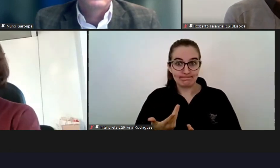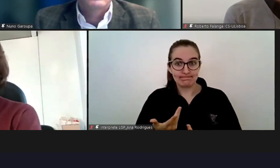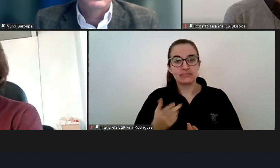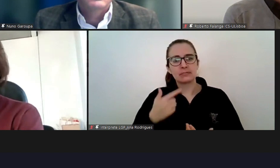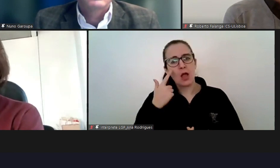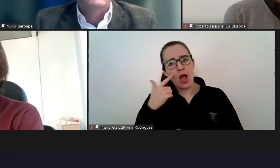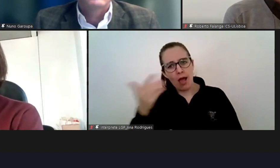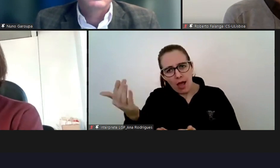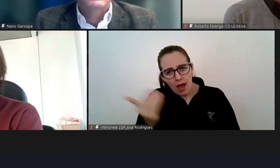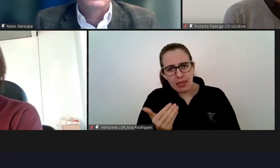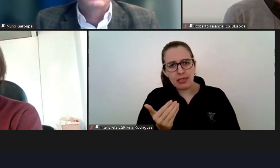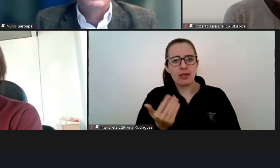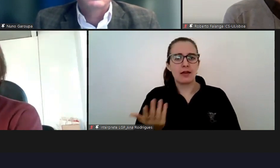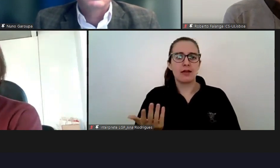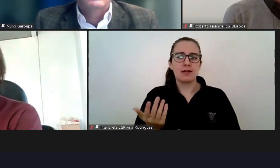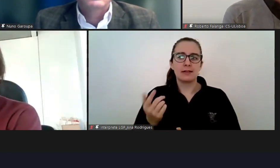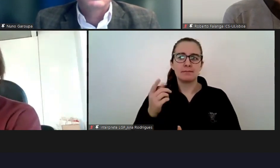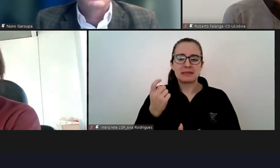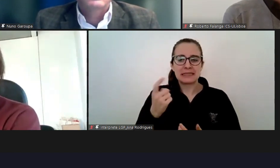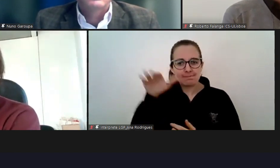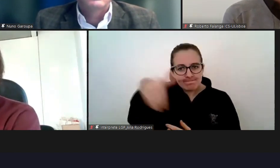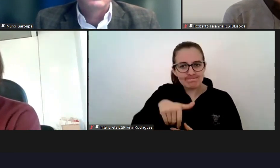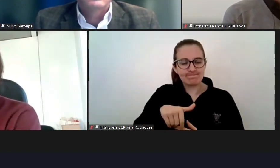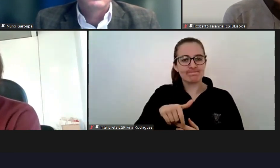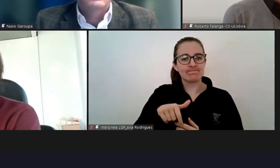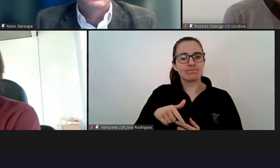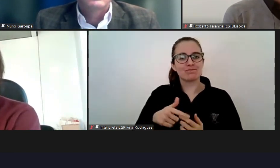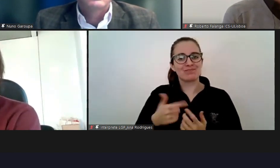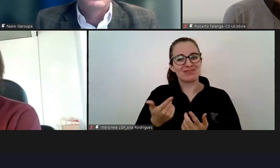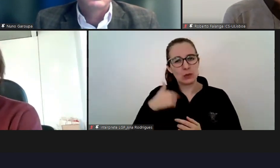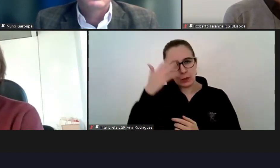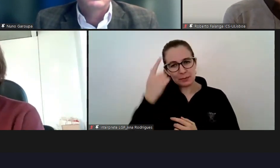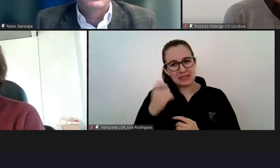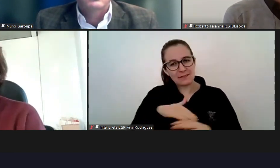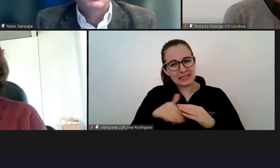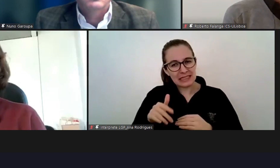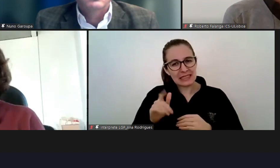as soluções são muito complicadas e o que temos que fazer é